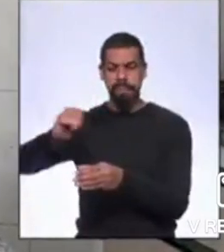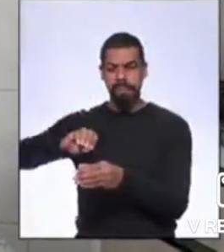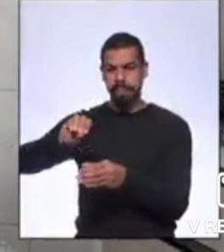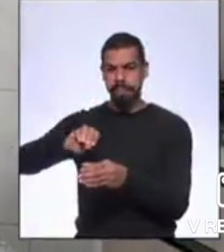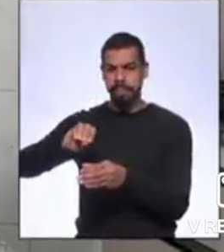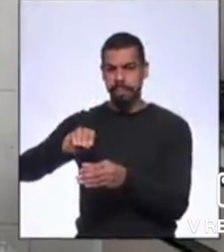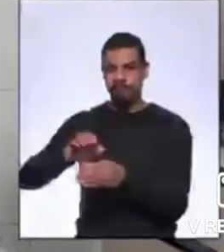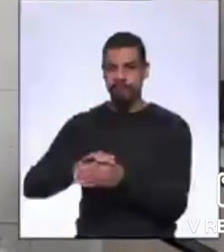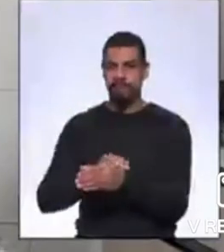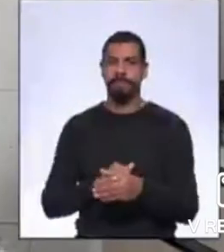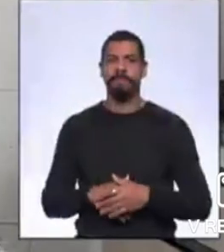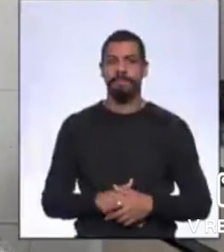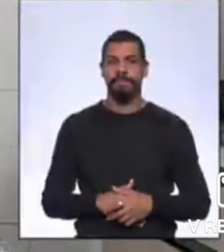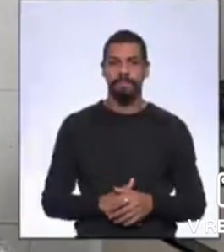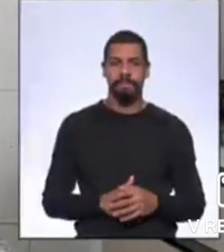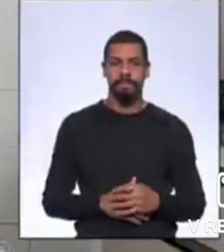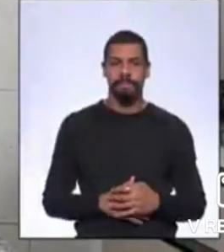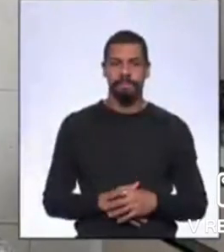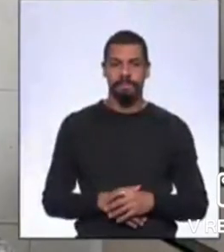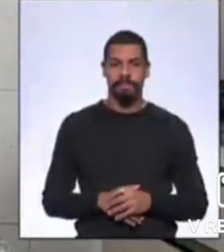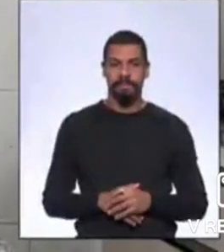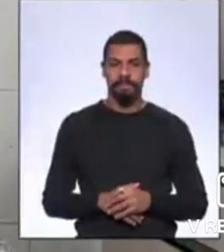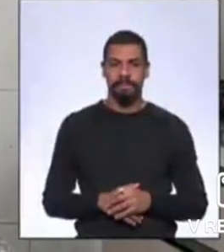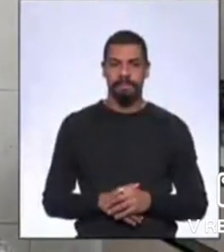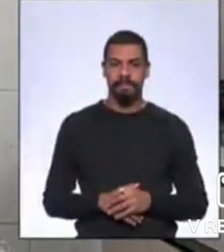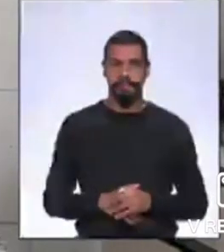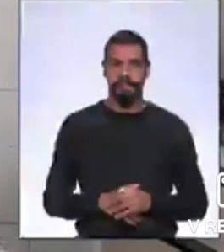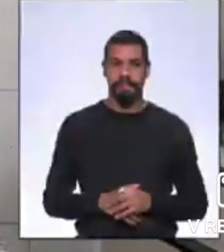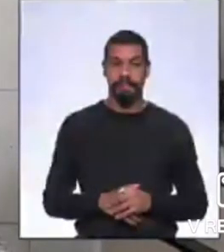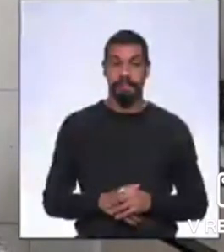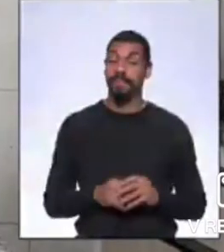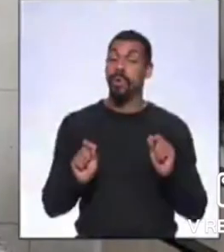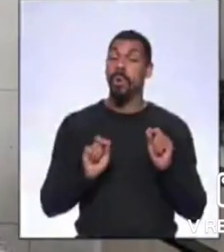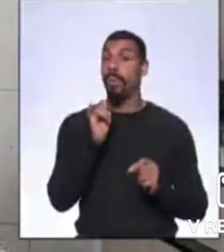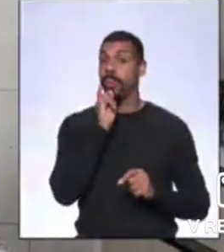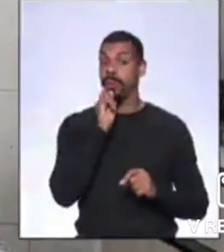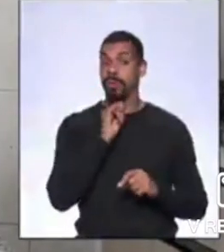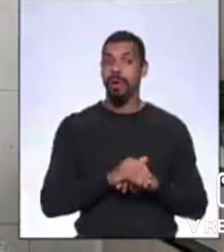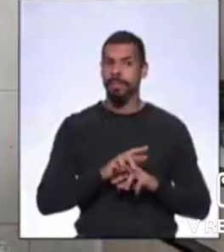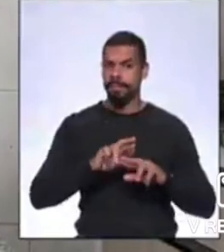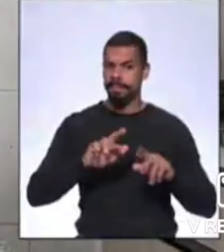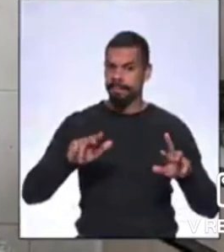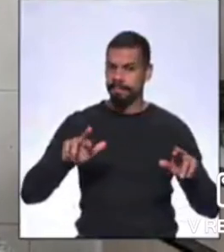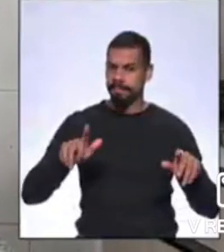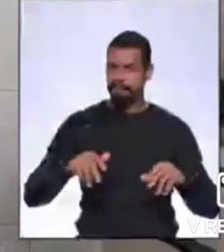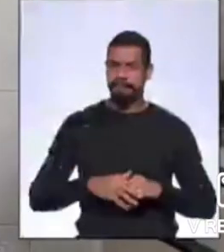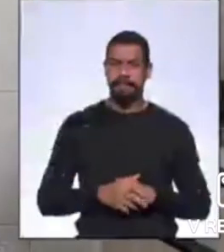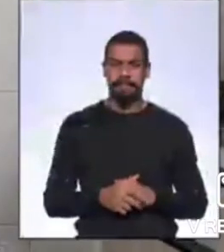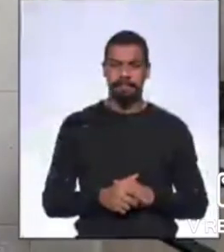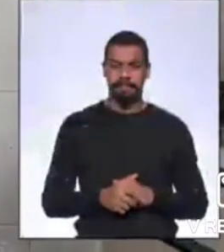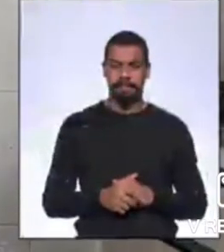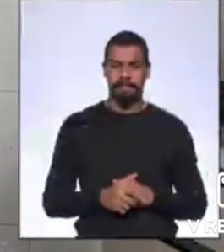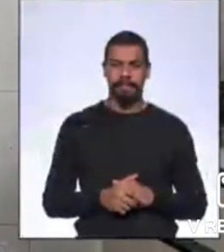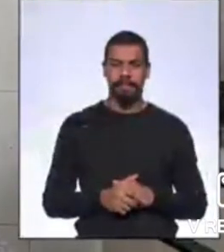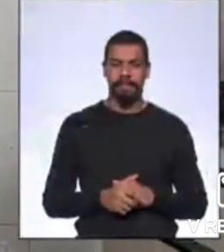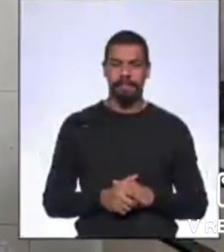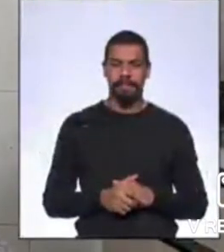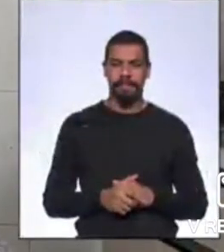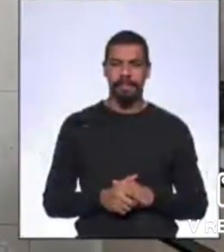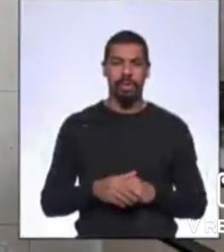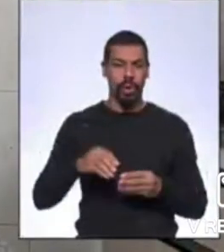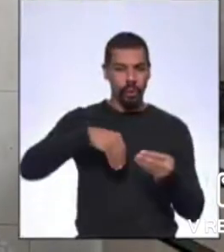o álcool muito parecido com o óleo. E como a gente quer diferenciar, então a gente vai fazer uma mistura de cores aqui. Eu vou colocar um